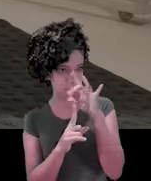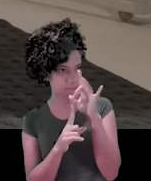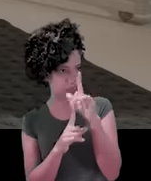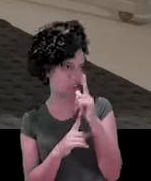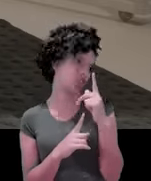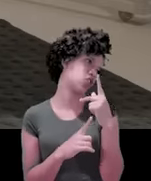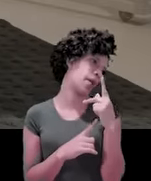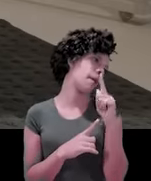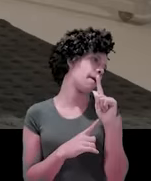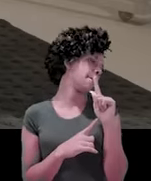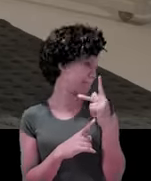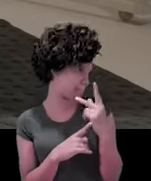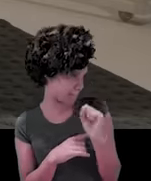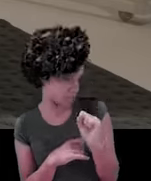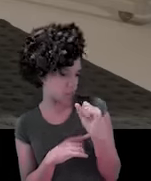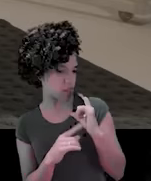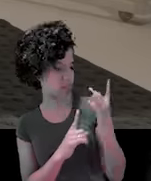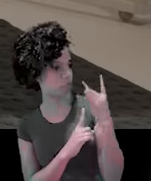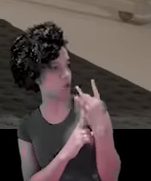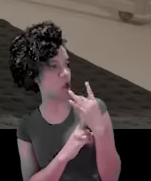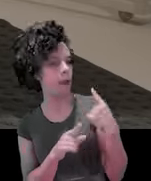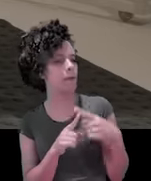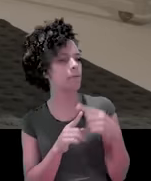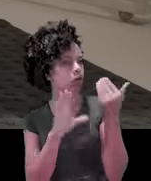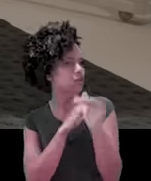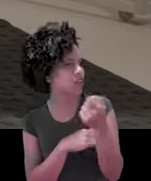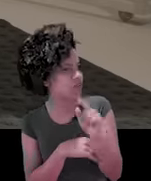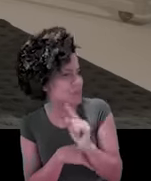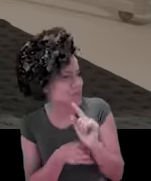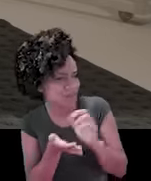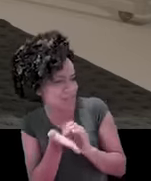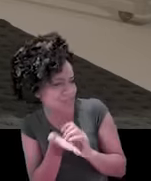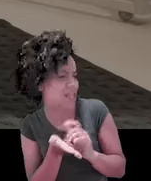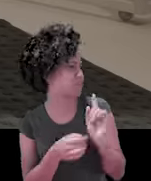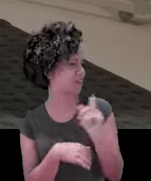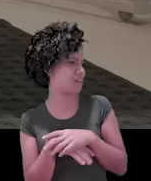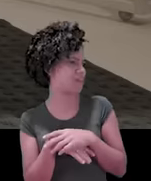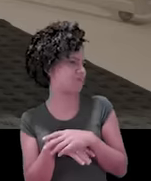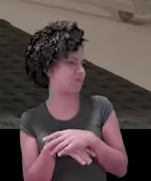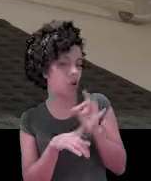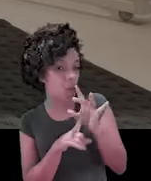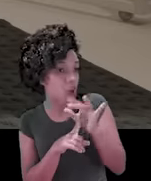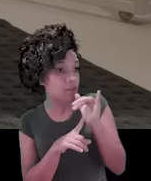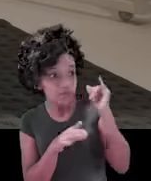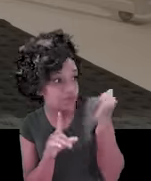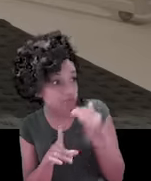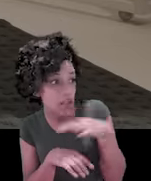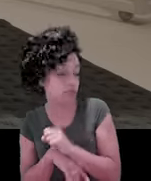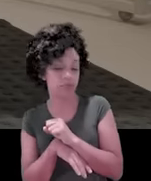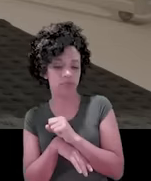uma antena GPS que recebe e sinal Porque ele não envia um sinal não precisa ser uma mensagem meu um sinal de emergência